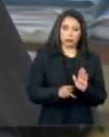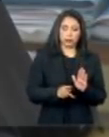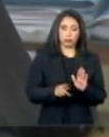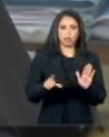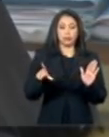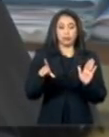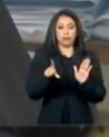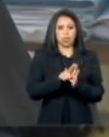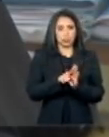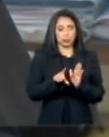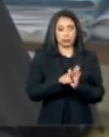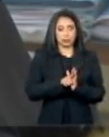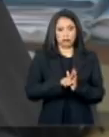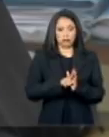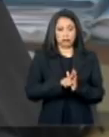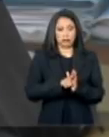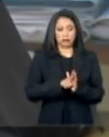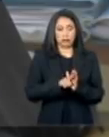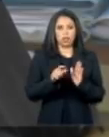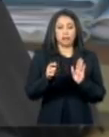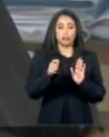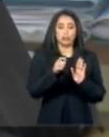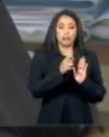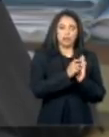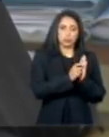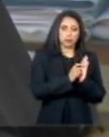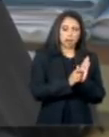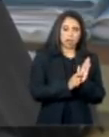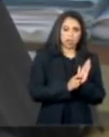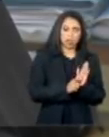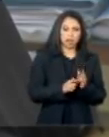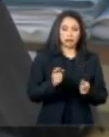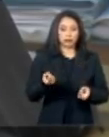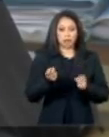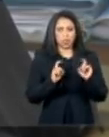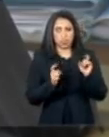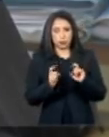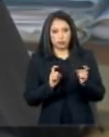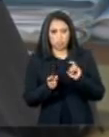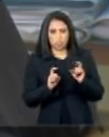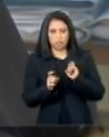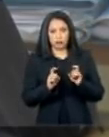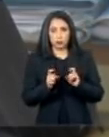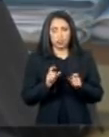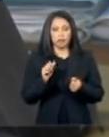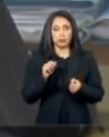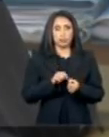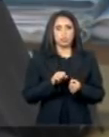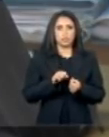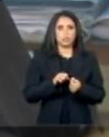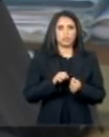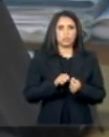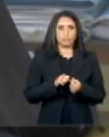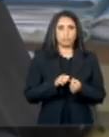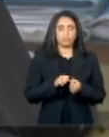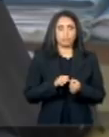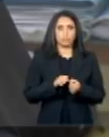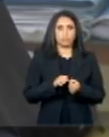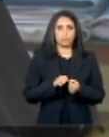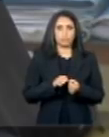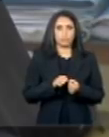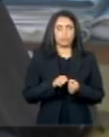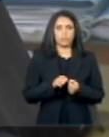registro pelo tribunal de contas ato administrativo e aplicação dos efeitos da decadência a contar da publicação do ato